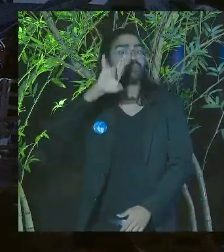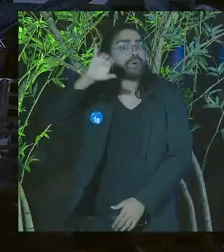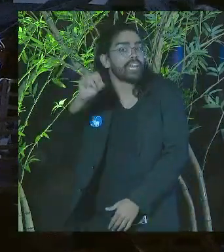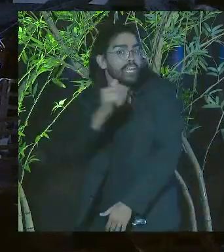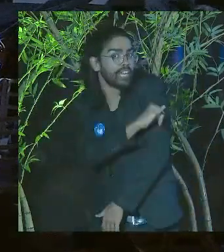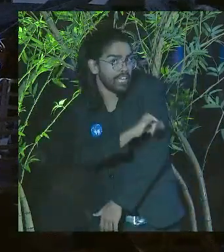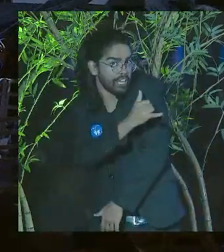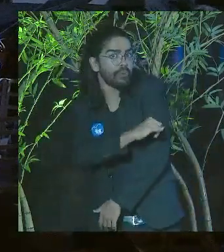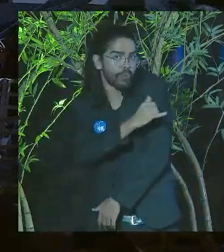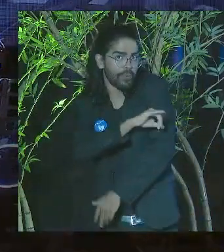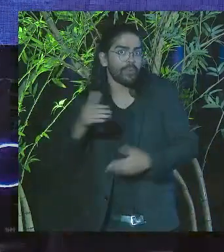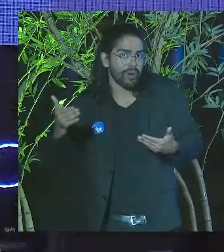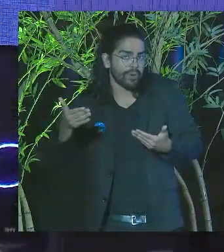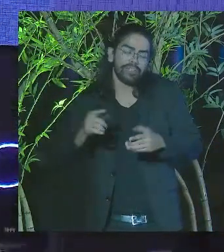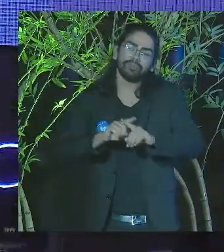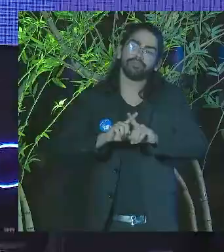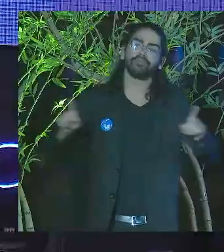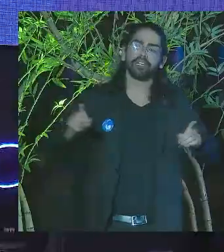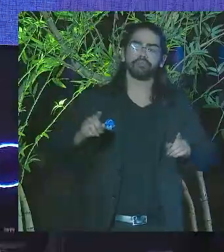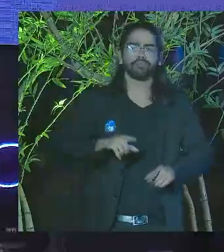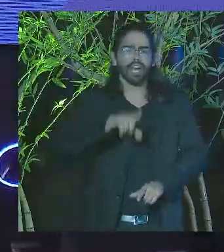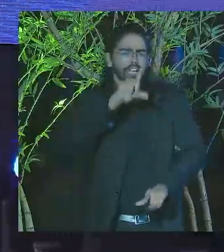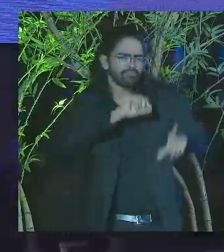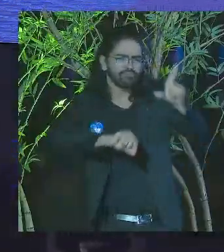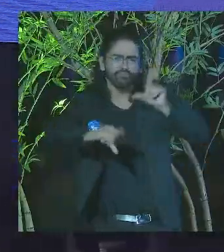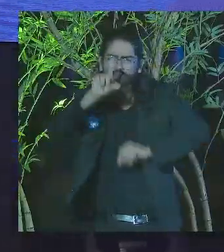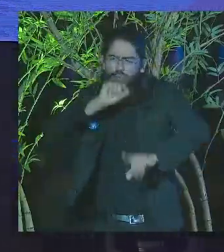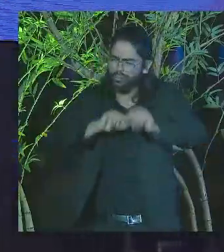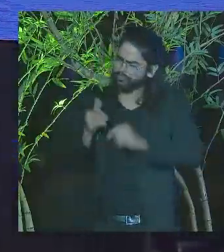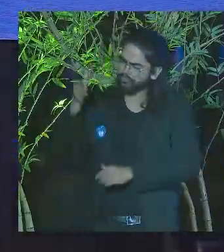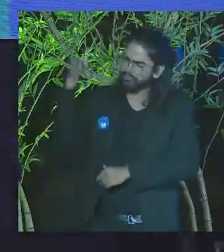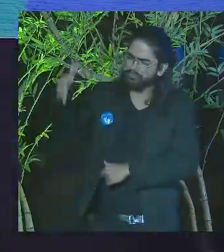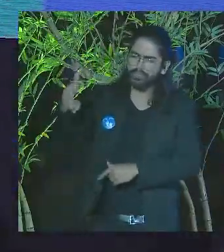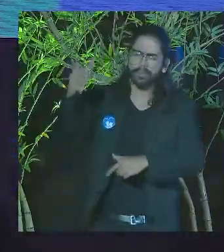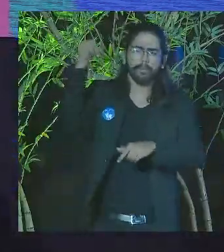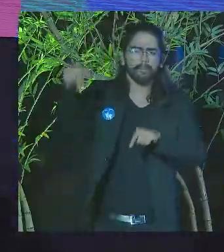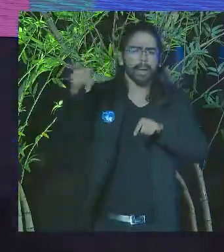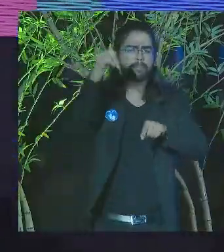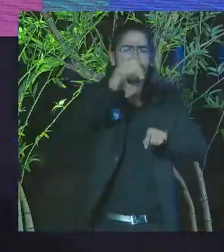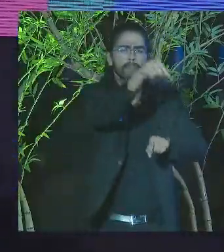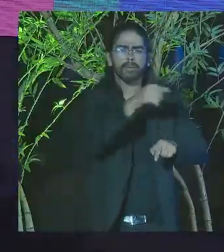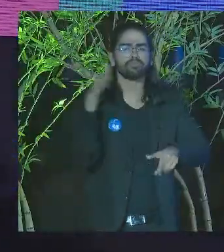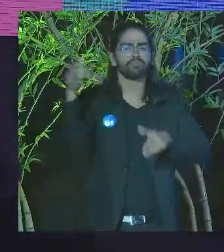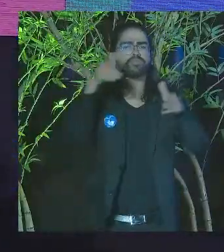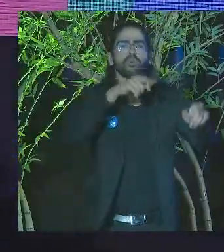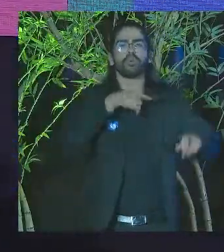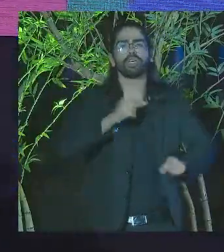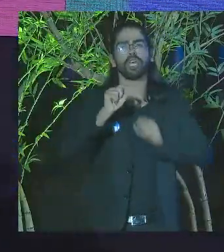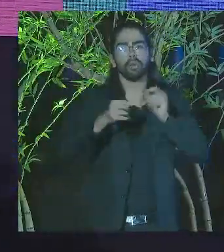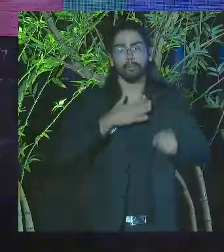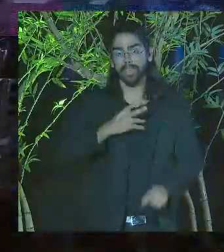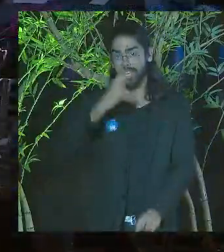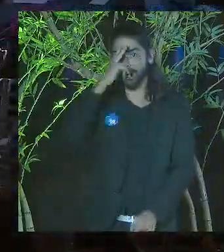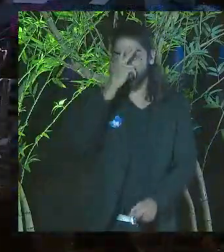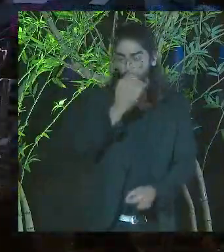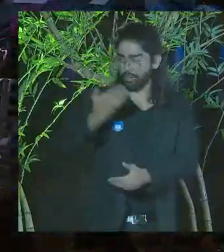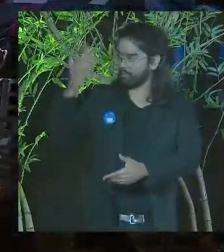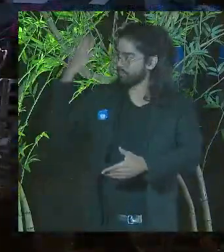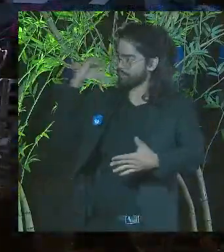um corre, mas toda escolha de qualquer lugar que eu for é um cheque de coerência com a minha história. E aí eu